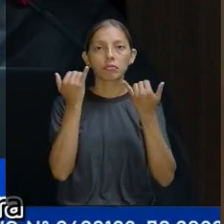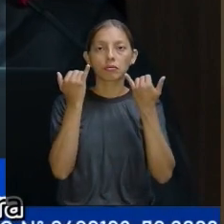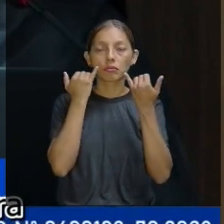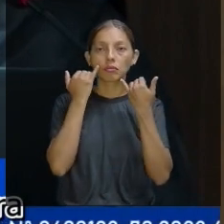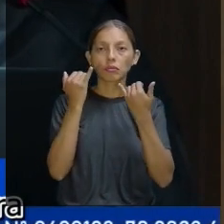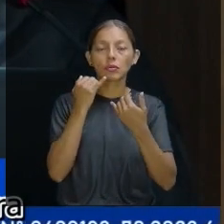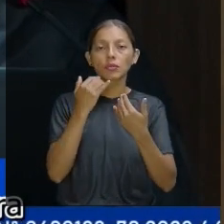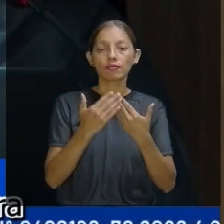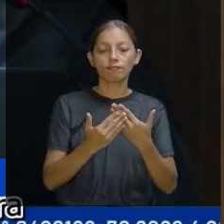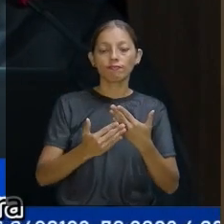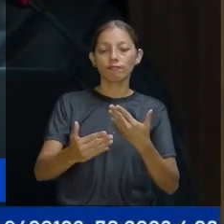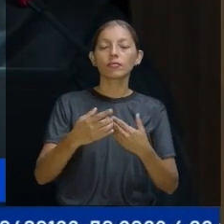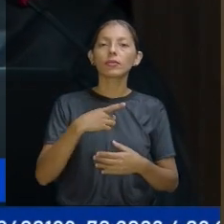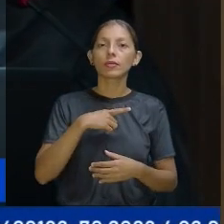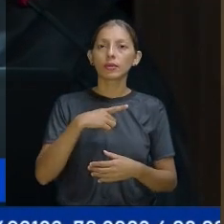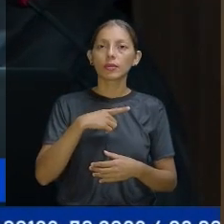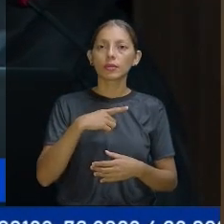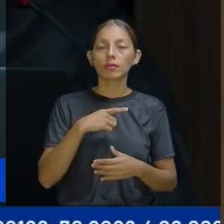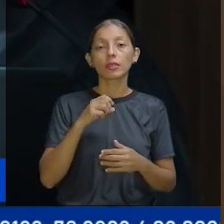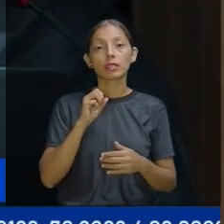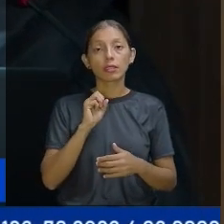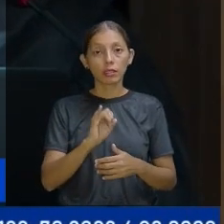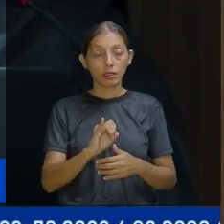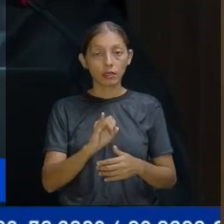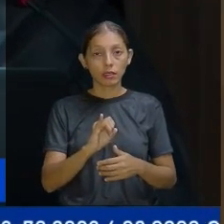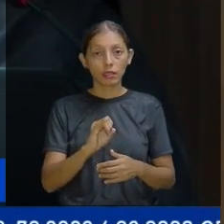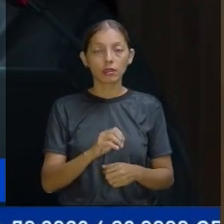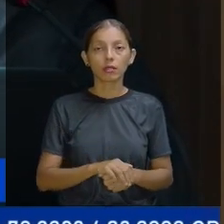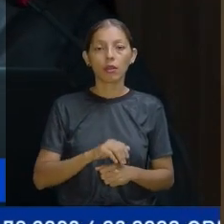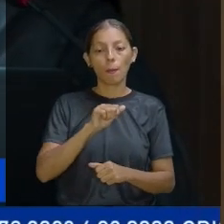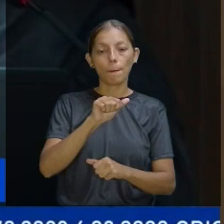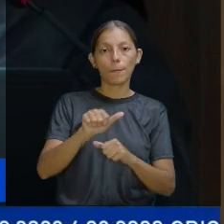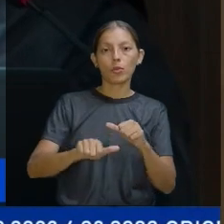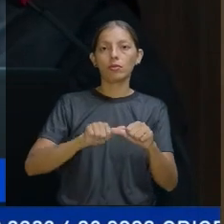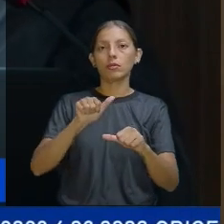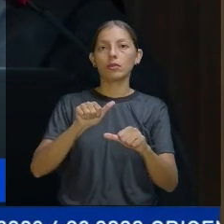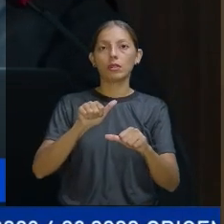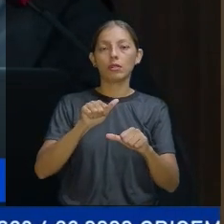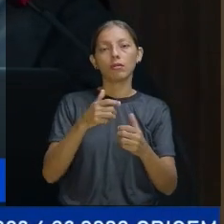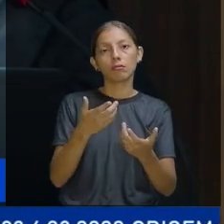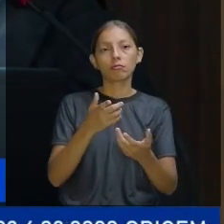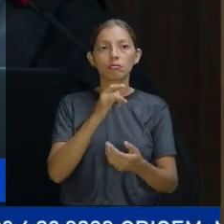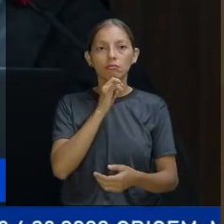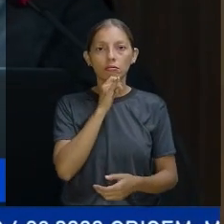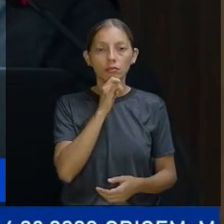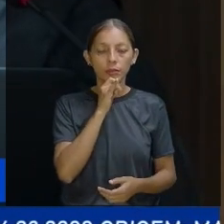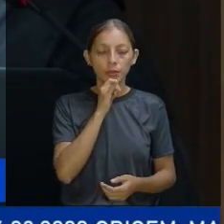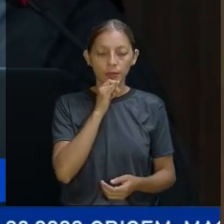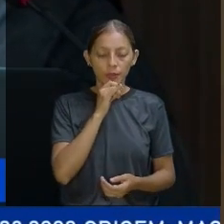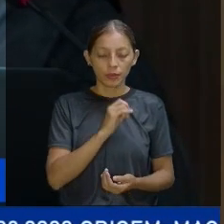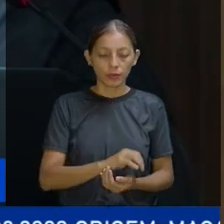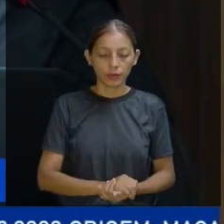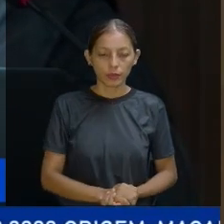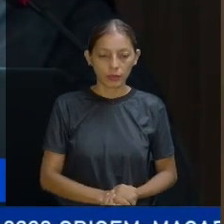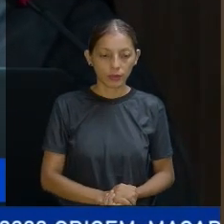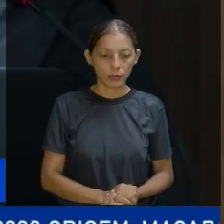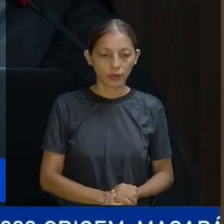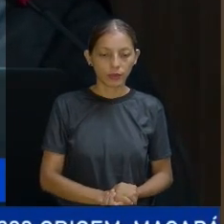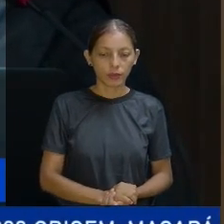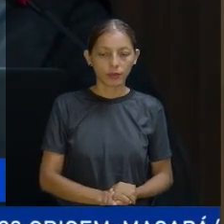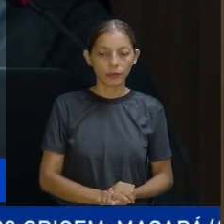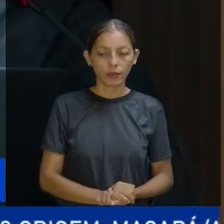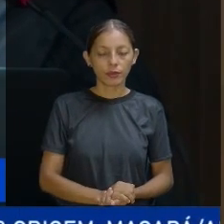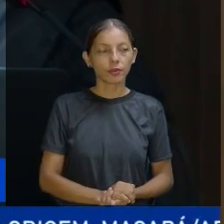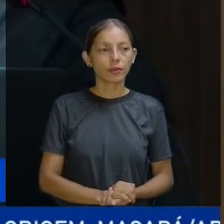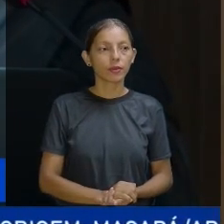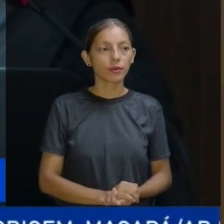de eventual outra direção em relação a, por exemplo, quando a